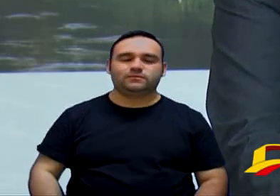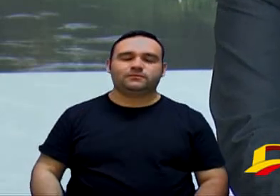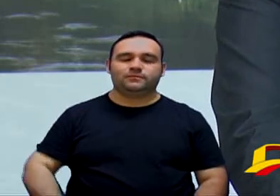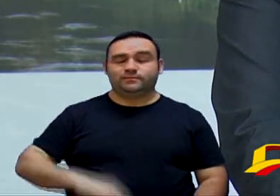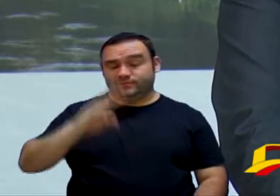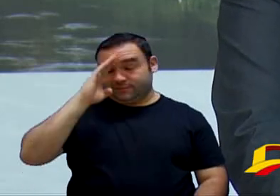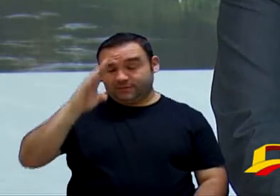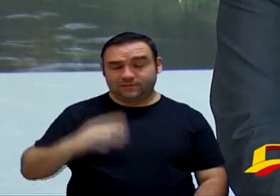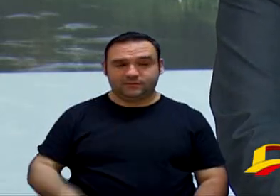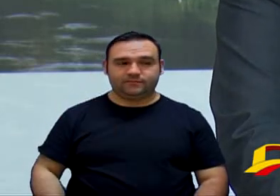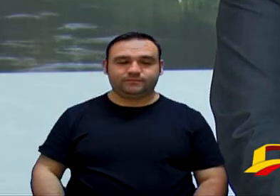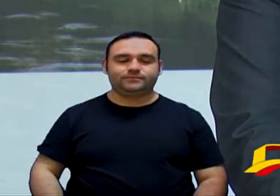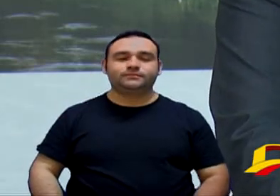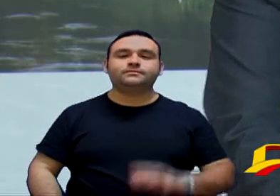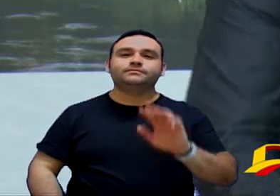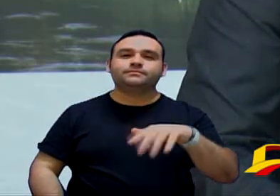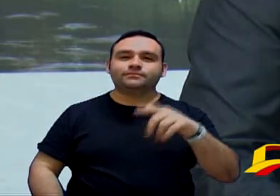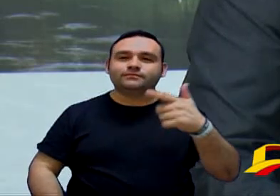cachorros